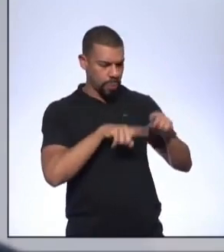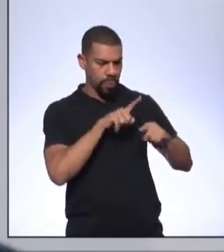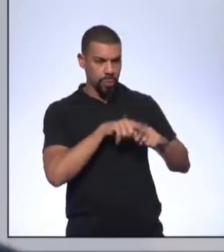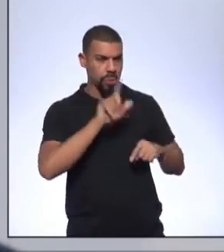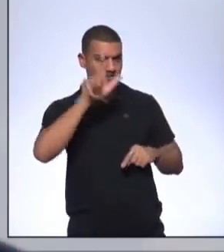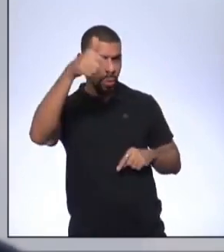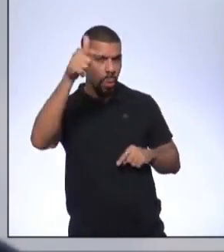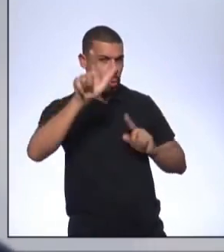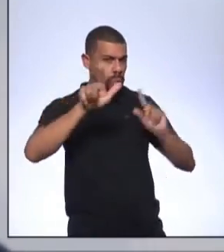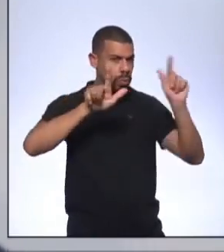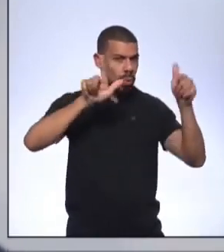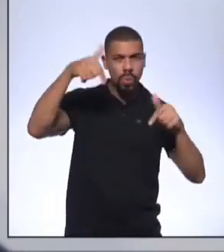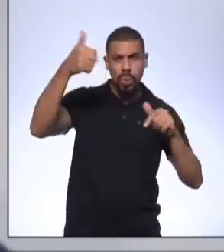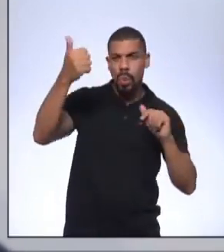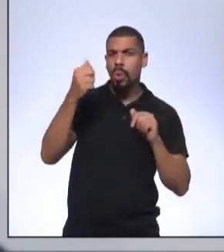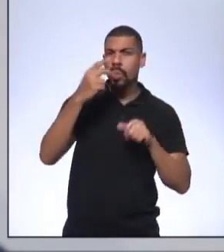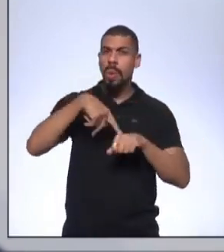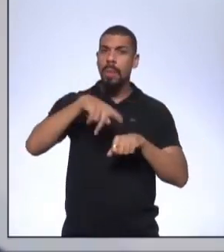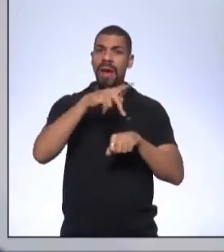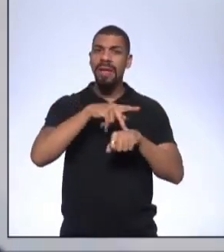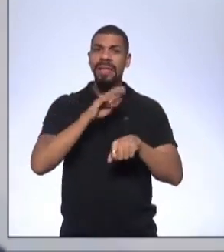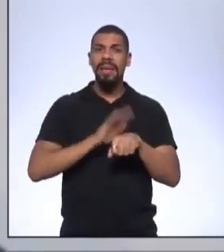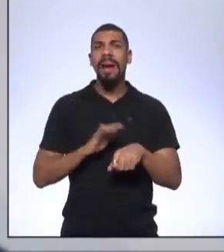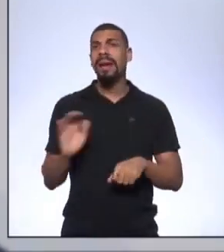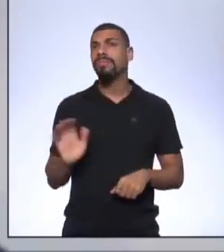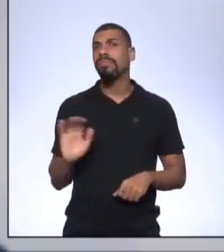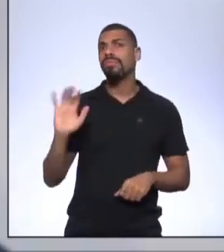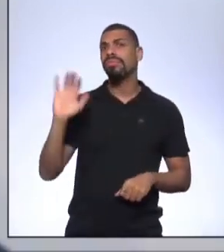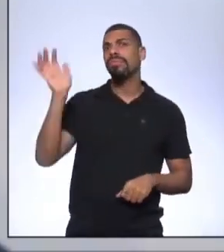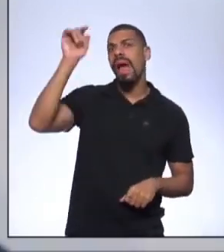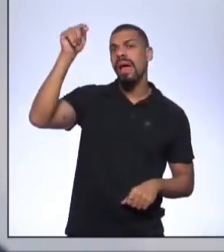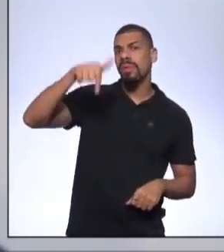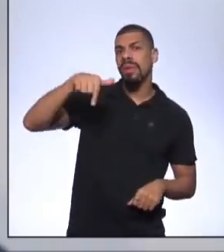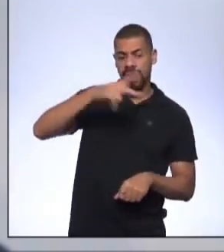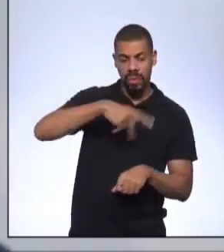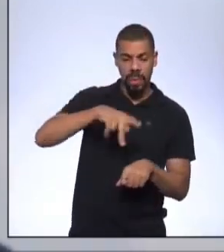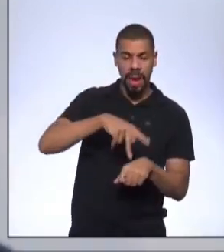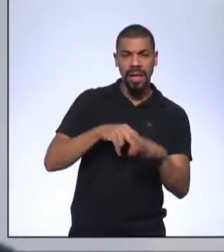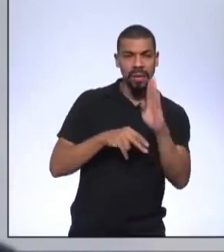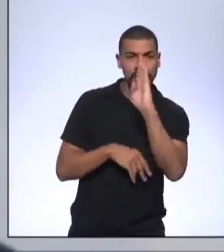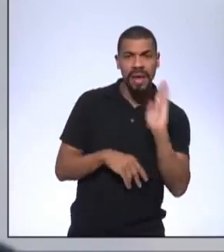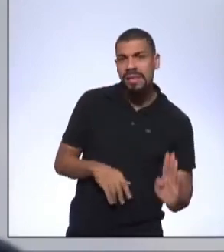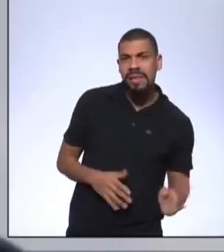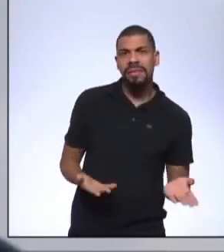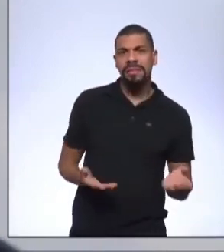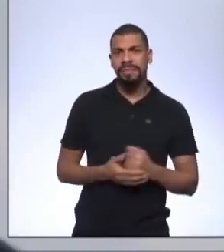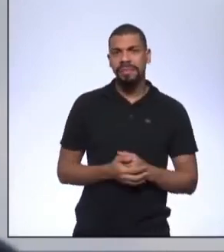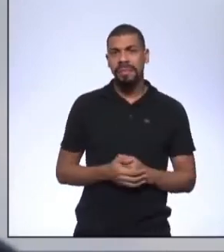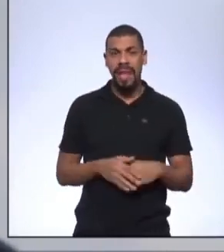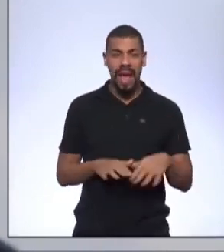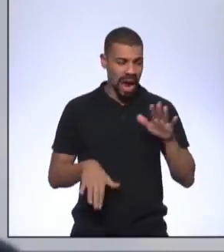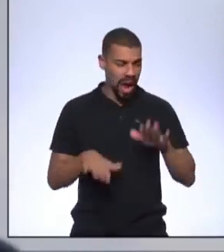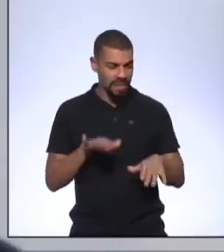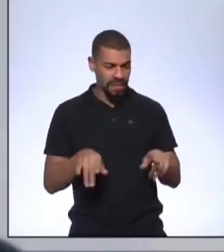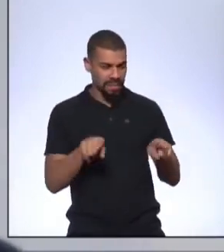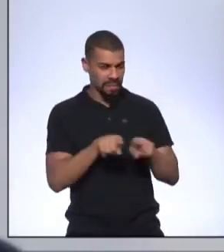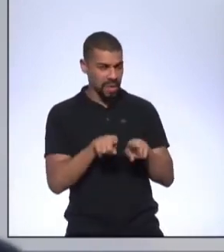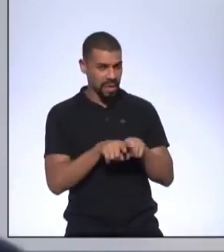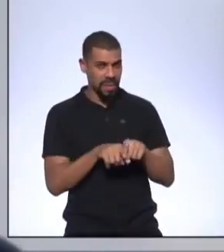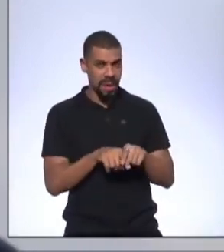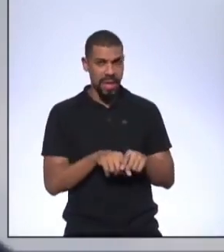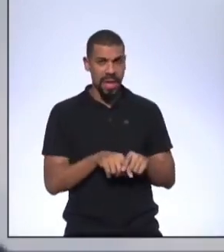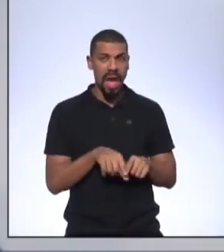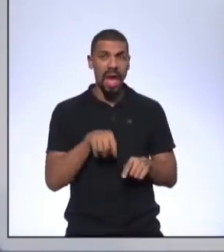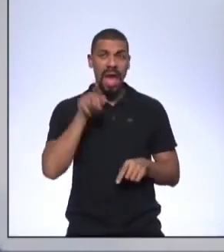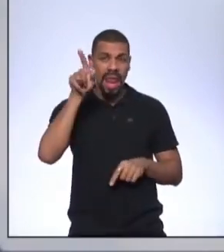importado ser mais caro do que um produto nacional? Às vezes o produto nacional, ele tem uma qualidade maior do